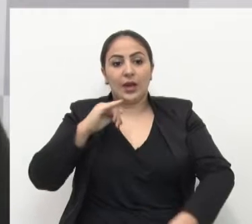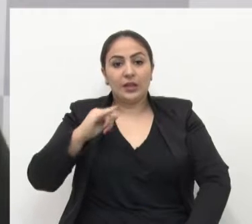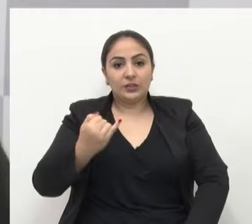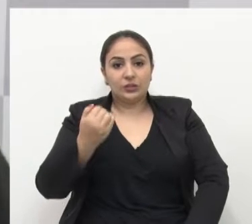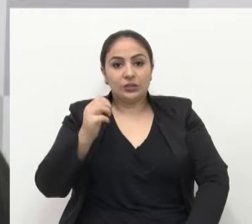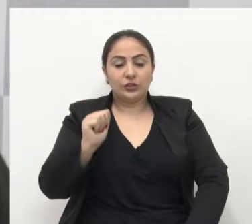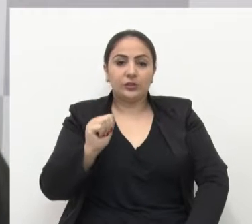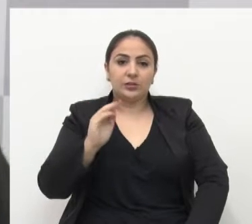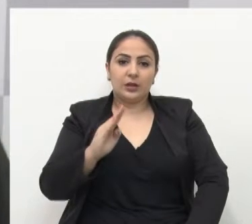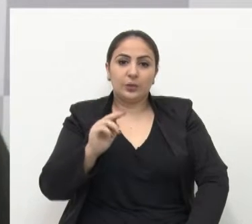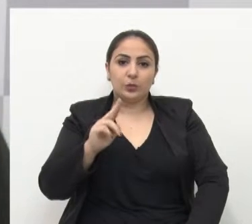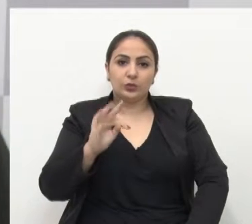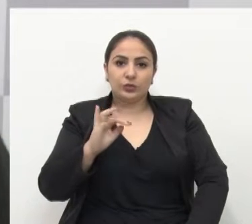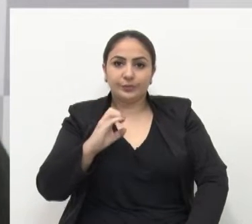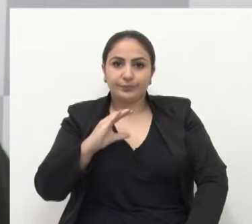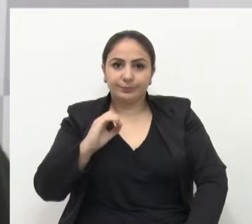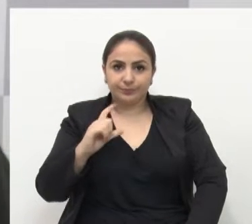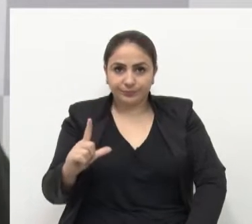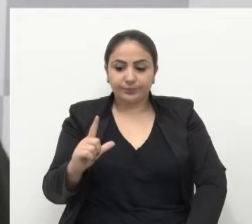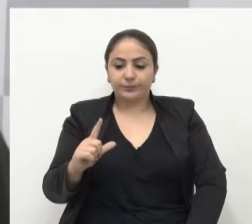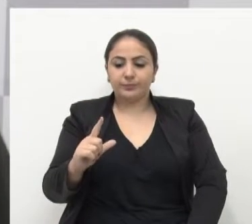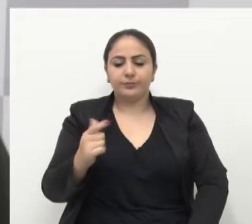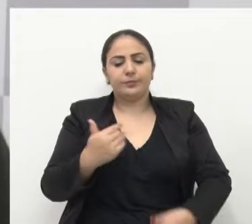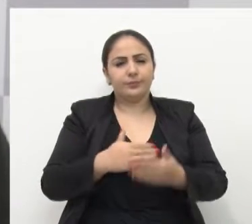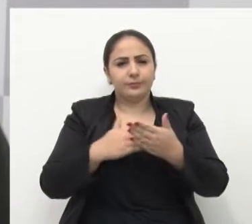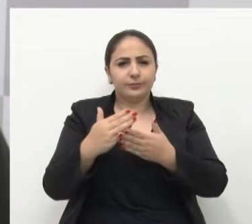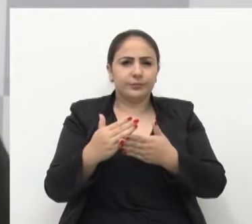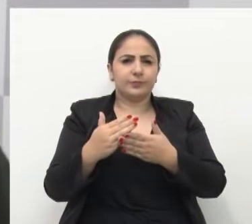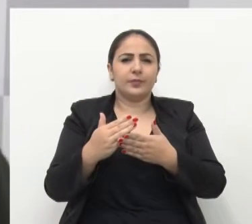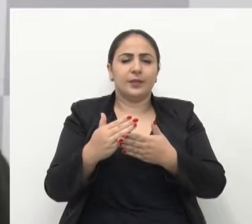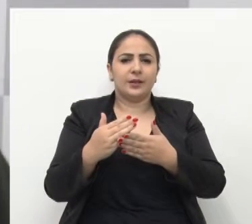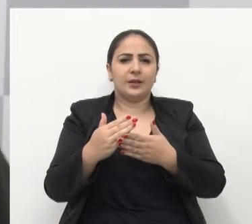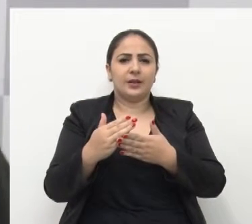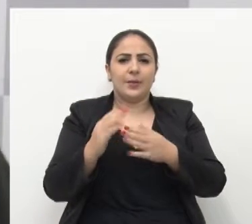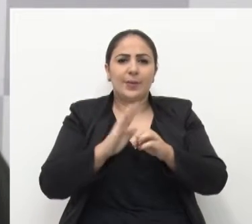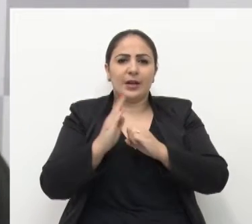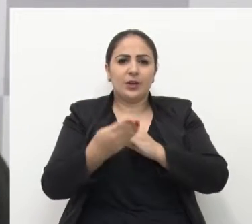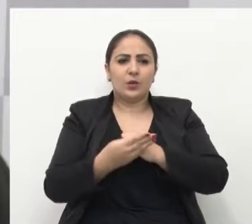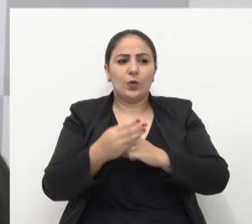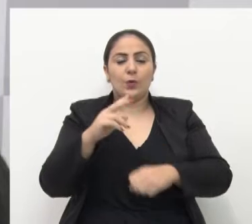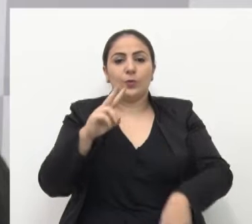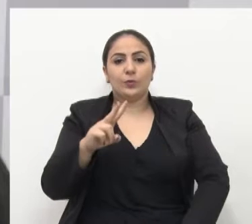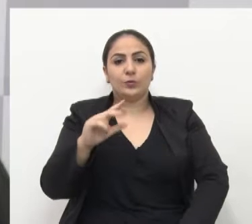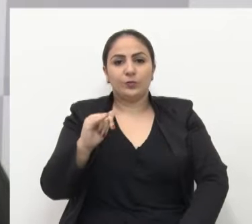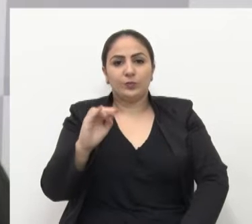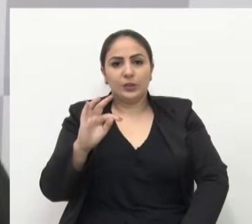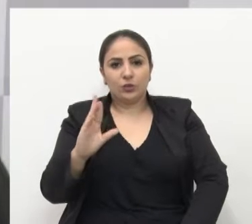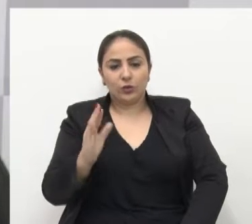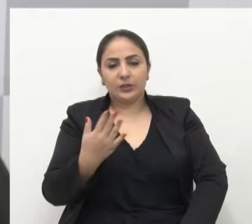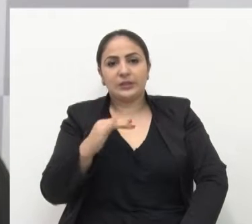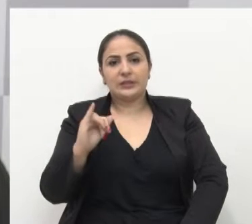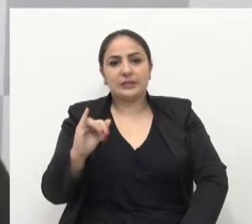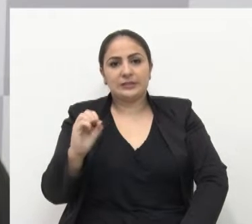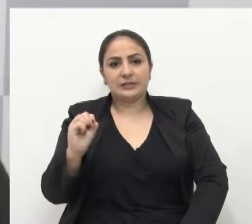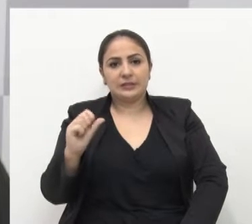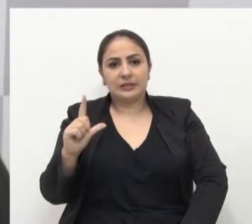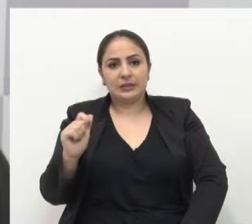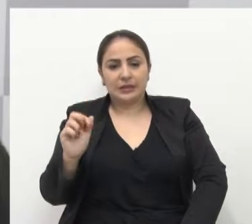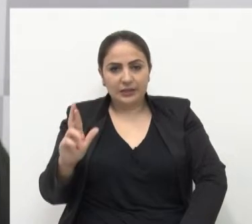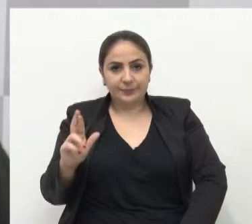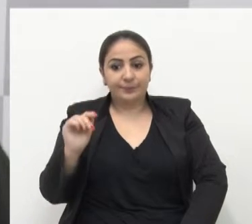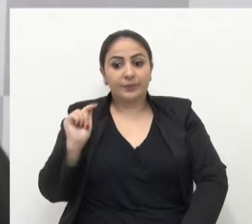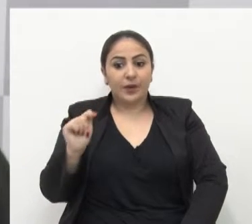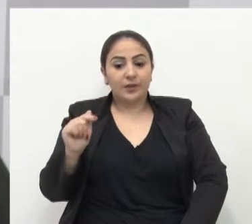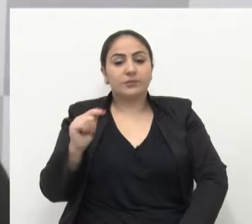jaboticabal depois vêm para vitalismo vitorisa a ocupação de 45 anos envolve 200 das famílias é